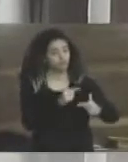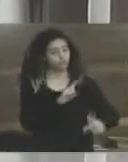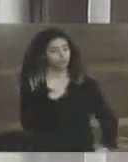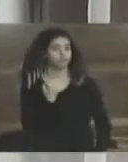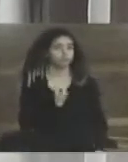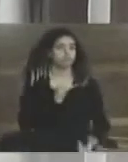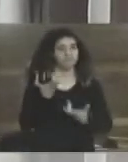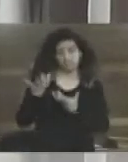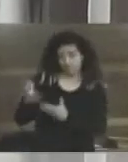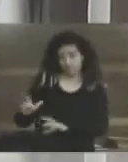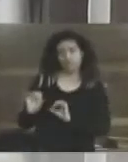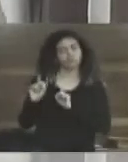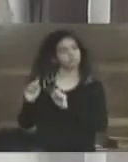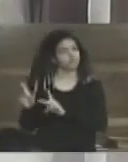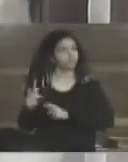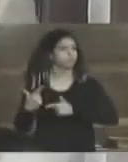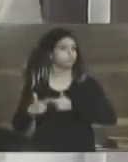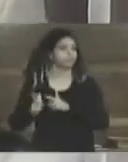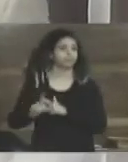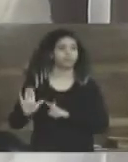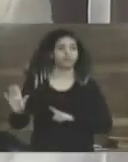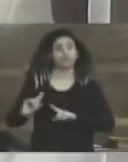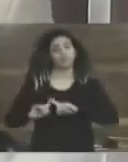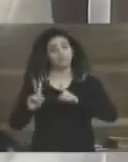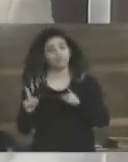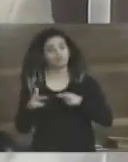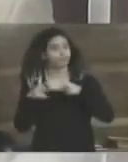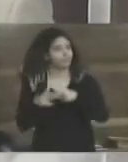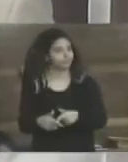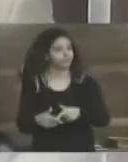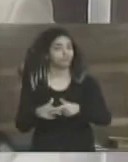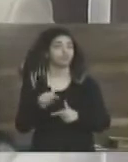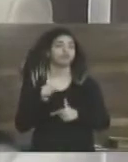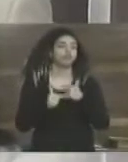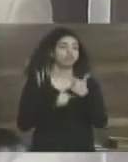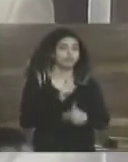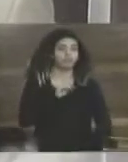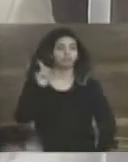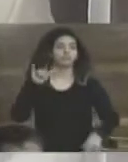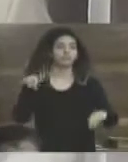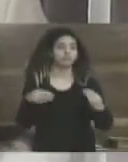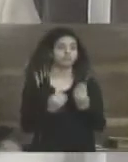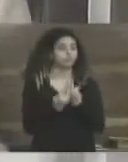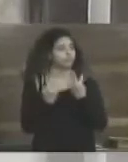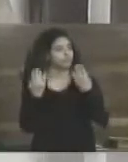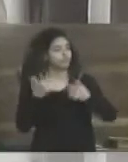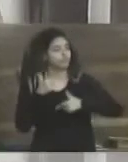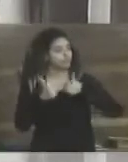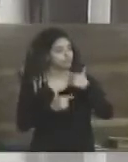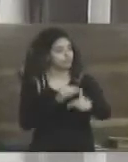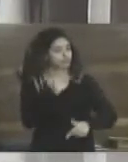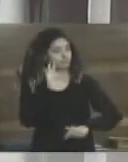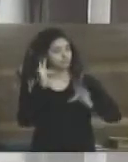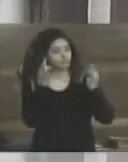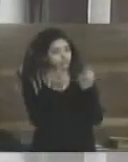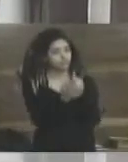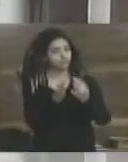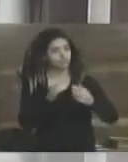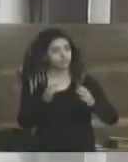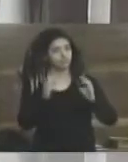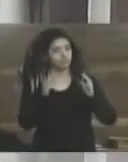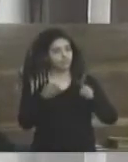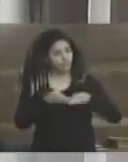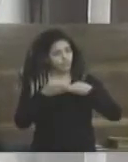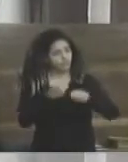quer participar, não tem problema, mas pelo menos não atrapalha. E essa luta ali do estaleiro, a luta da família metalúrgica, é a luta de